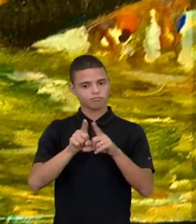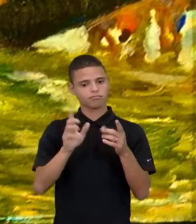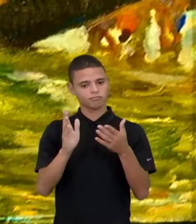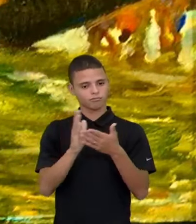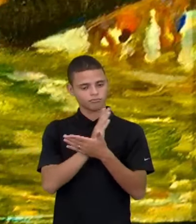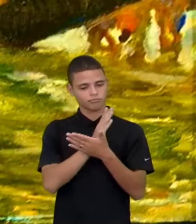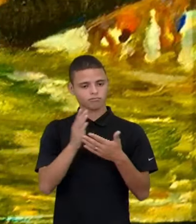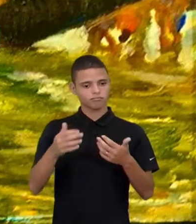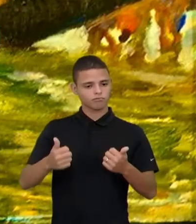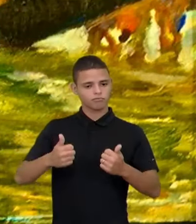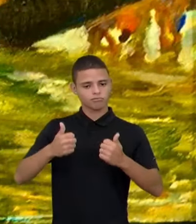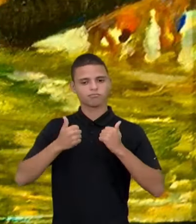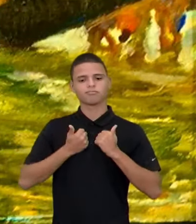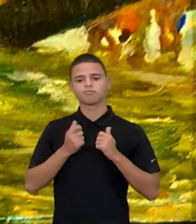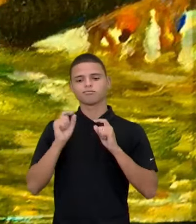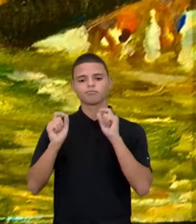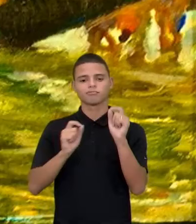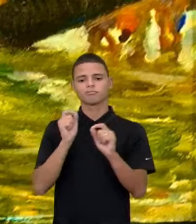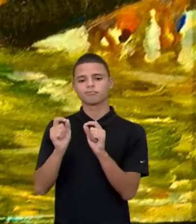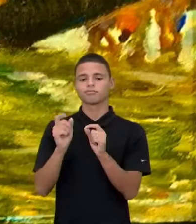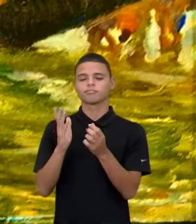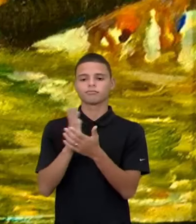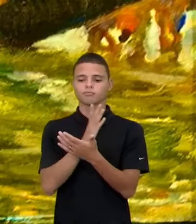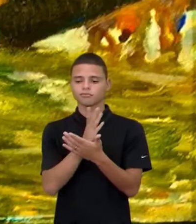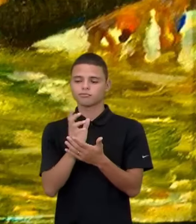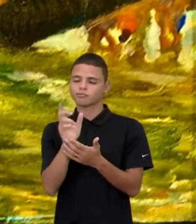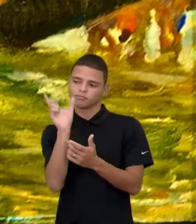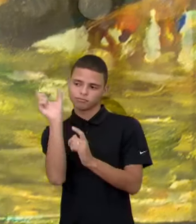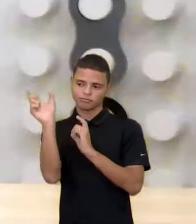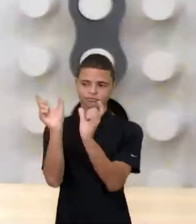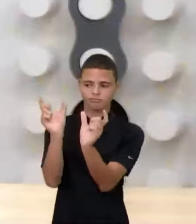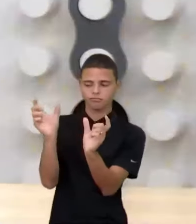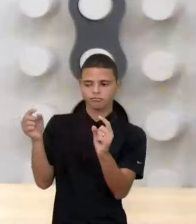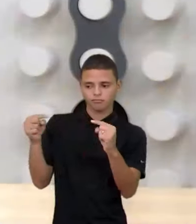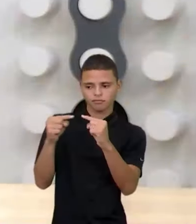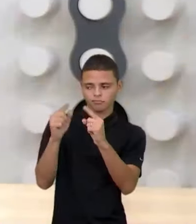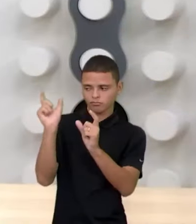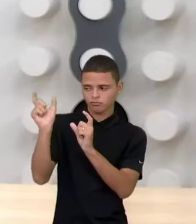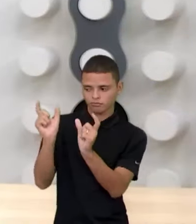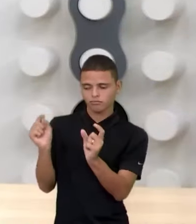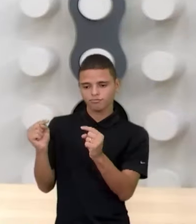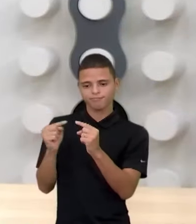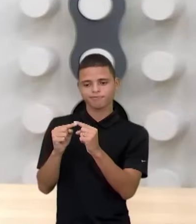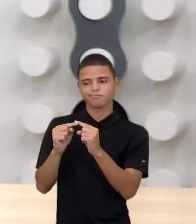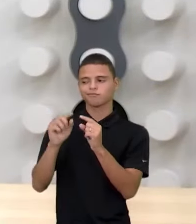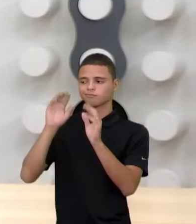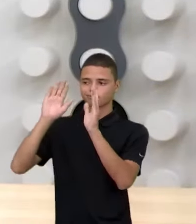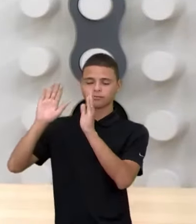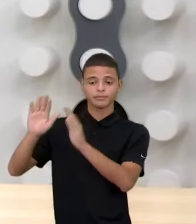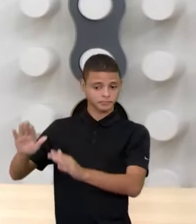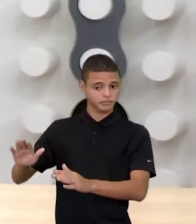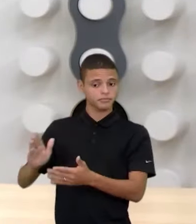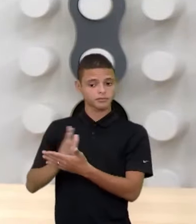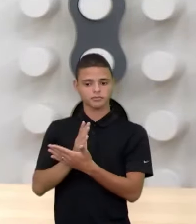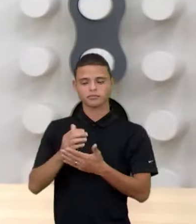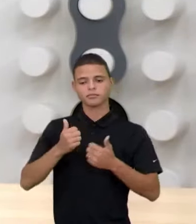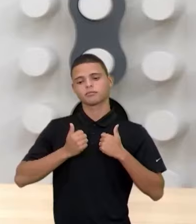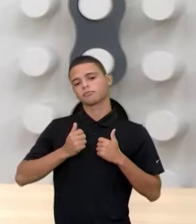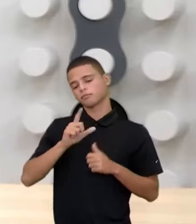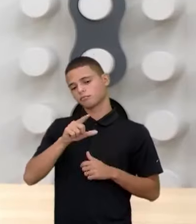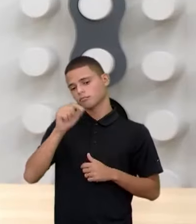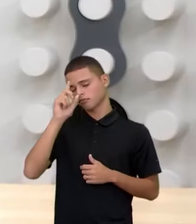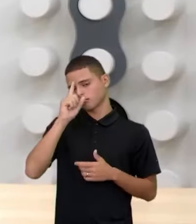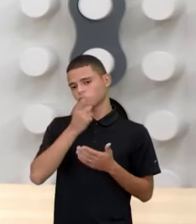alguns artistas abrem mão da rima também, né? A gente acaba quebrando esses paradigmas, né, professor? Sim. A gente traz a questão, tem